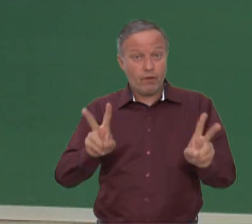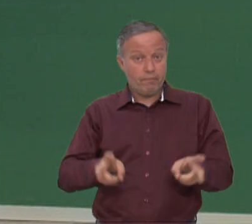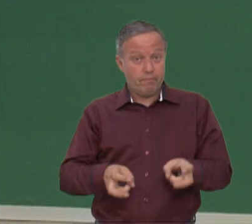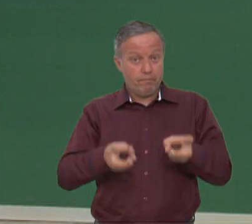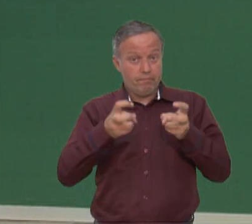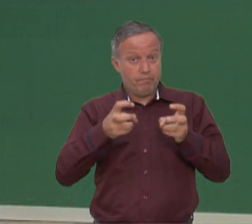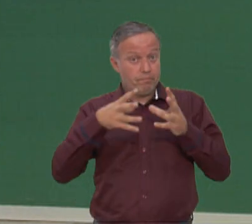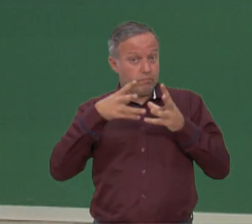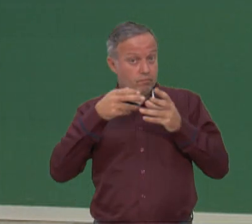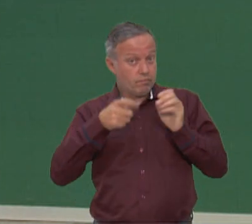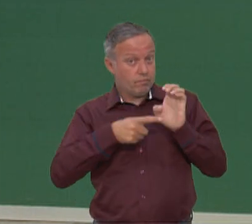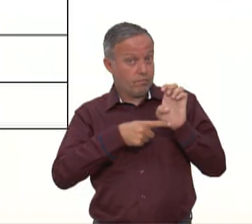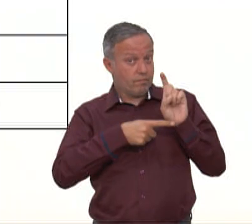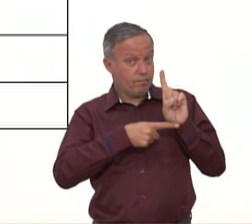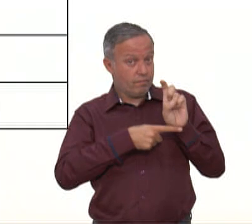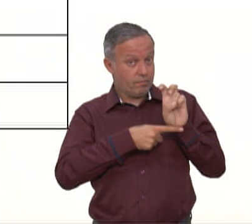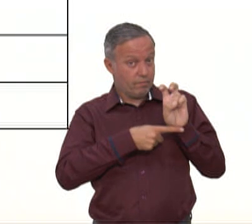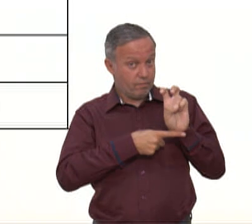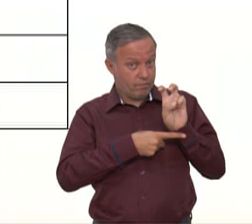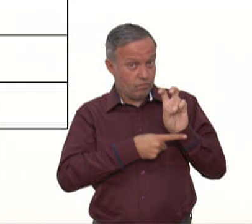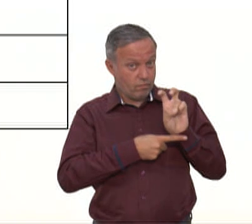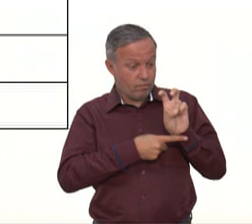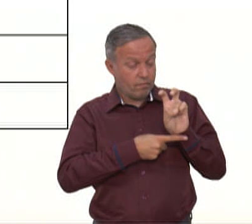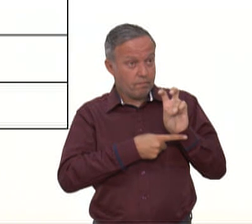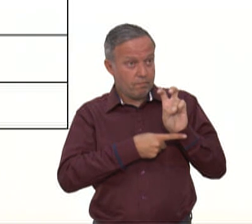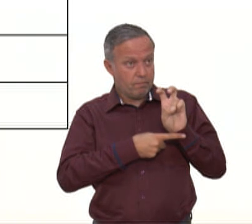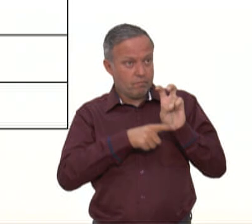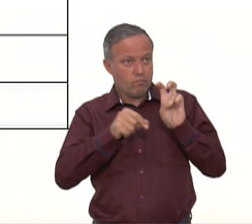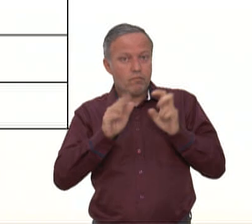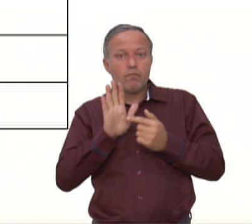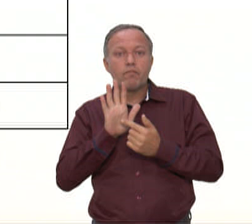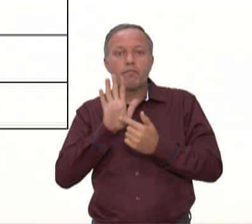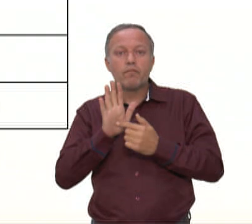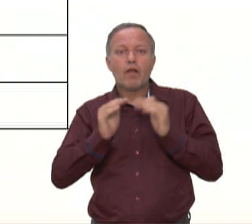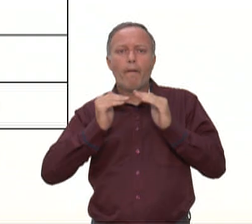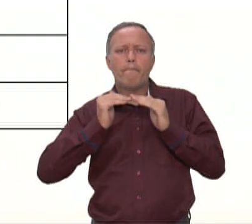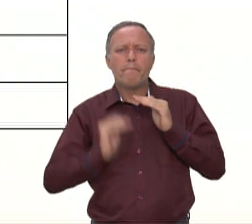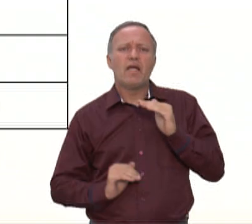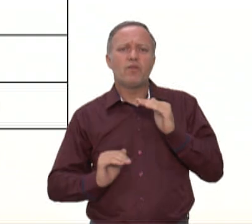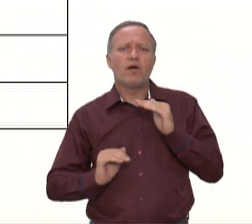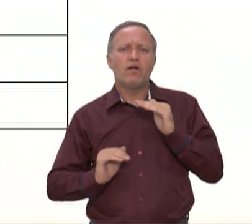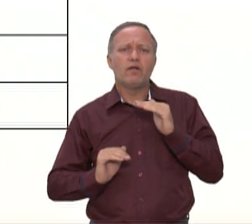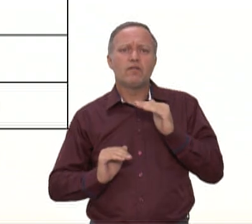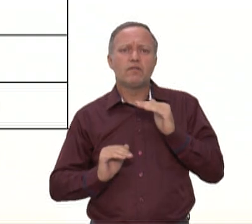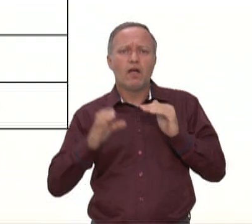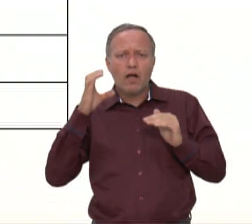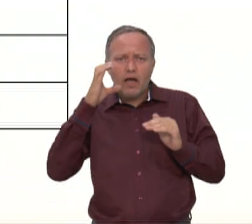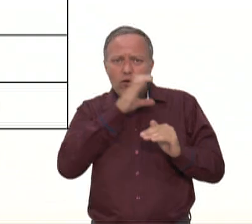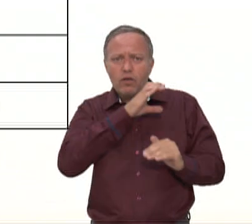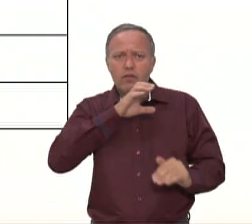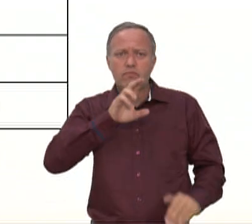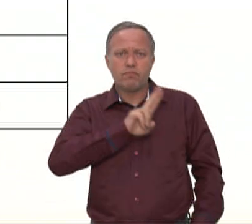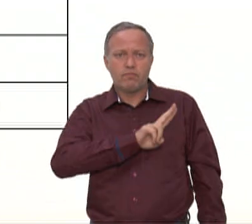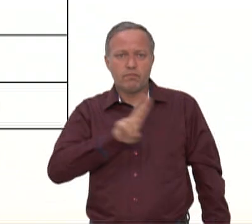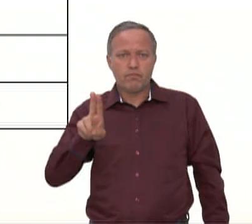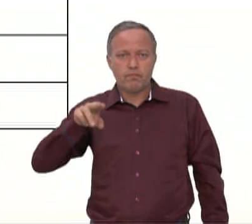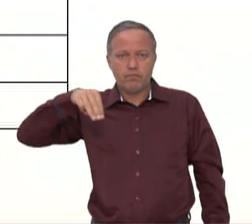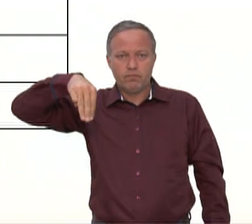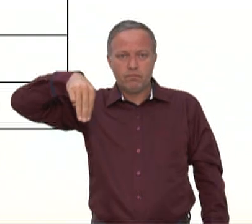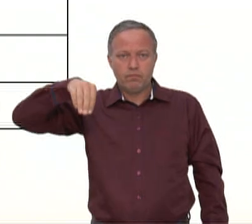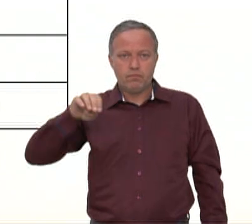todos esses 5 que foram abordados ali, o que aparece como menor calor específico é o mercúrio. E o mercúrio